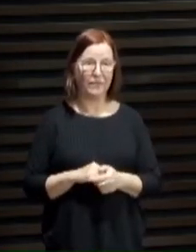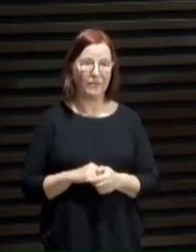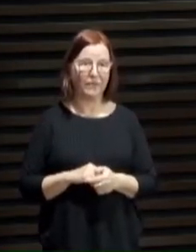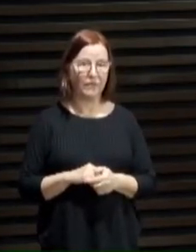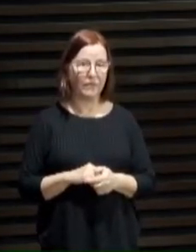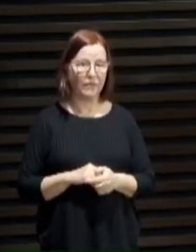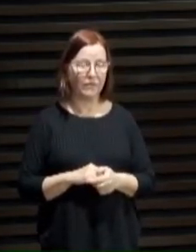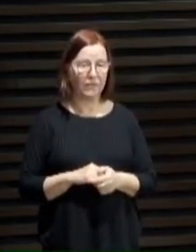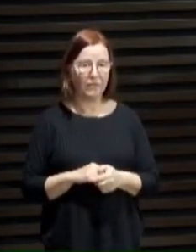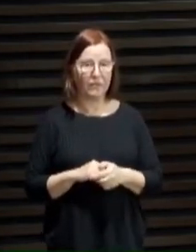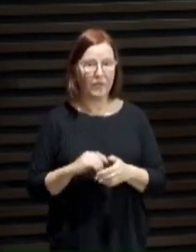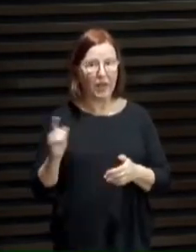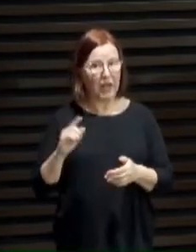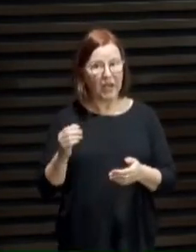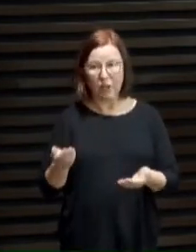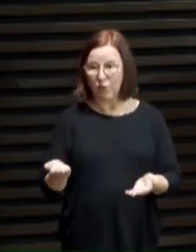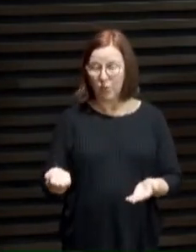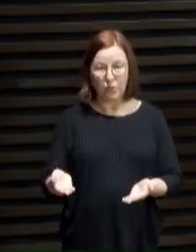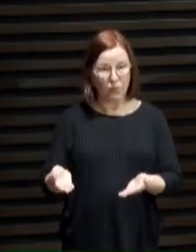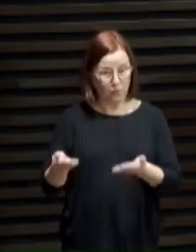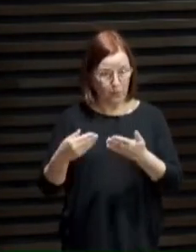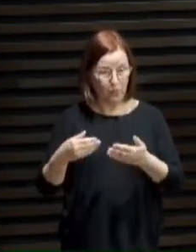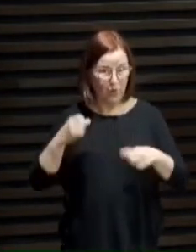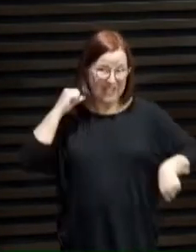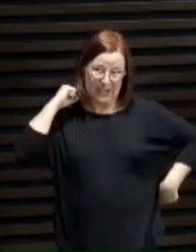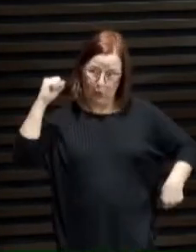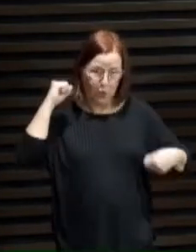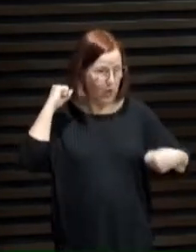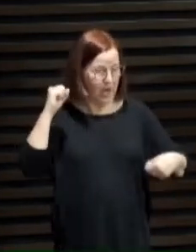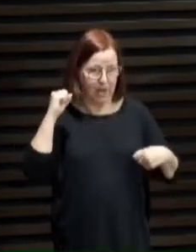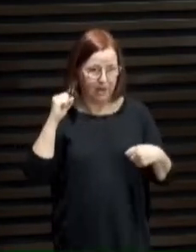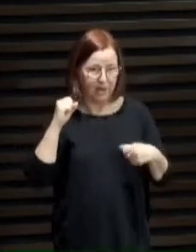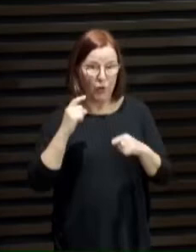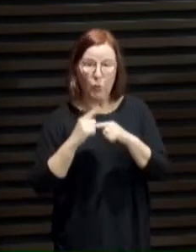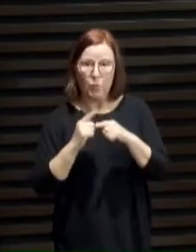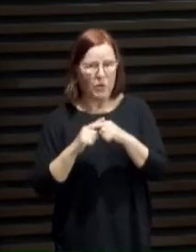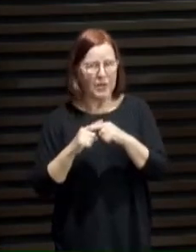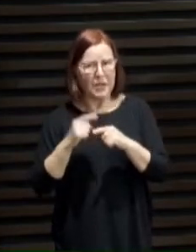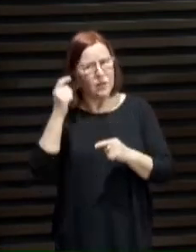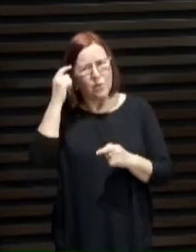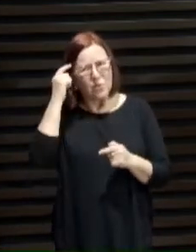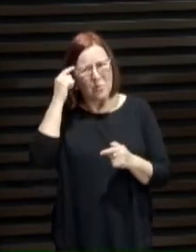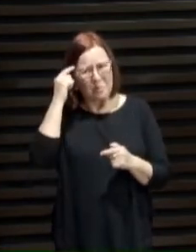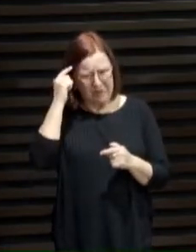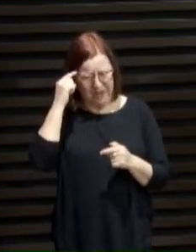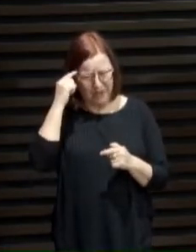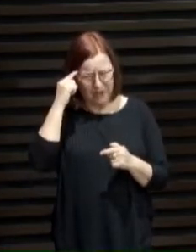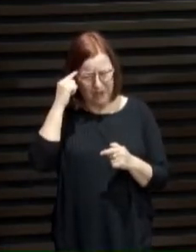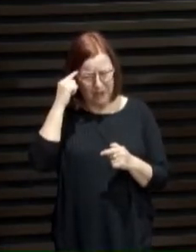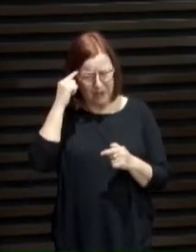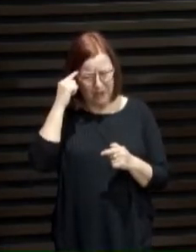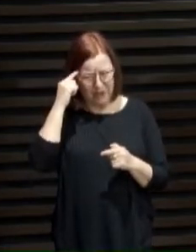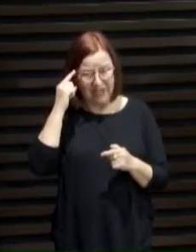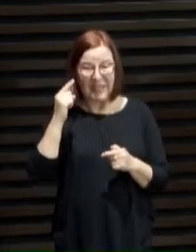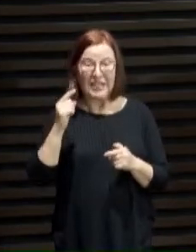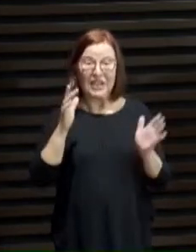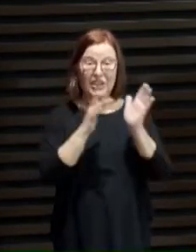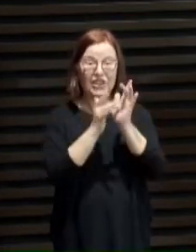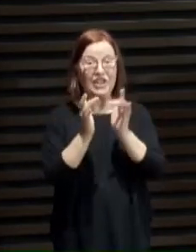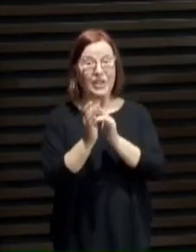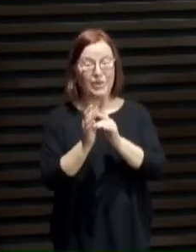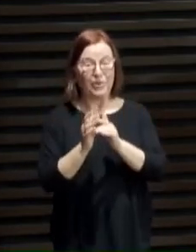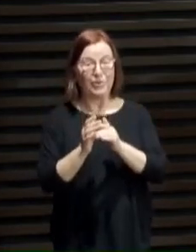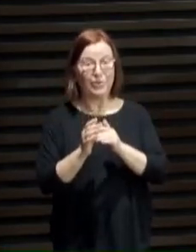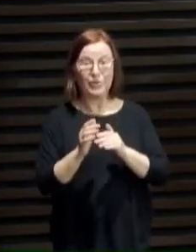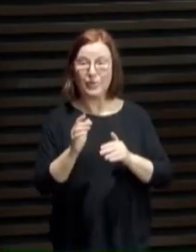usar os cabelos. Aquilo não estava nos planos dela, ela não esperava que aquilo iria acontecer. Nos planos dela